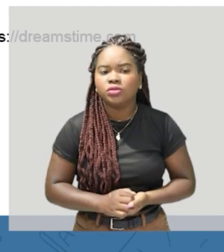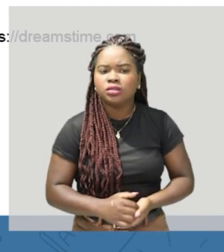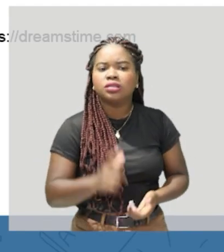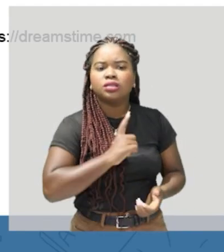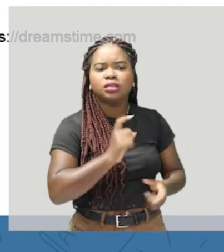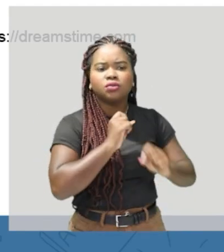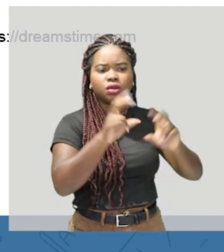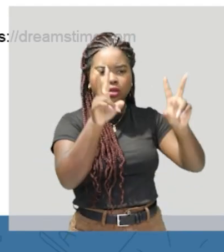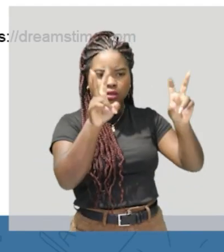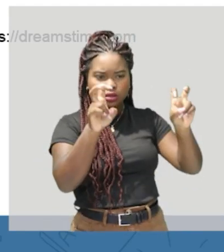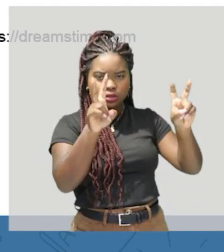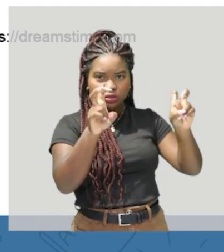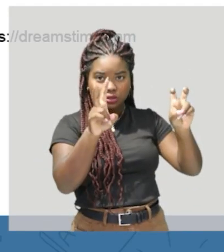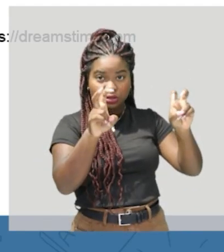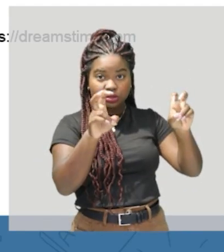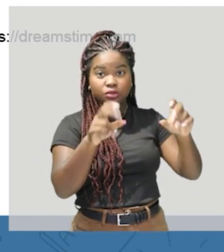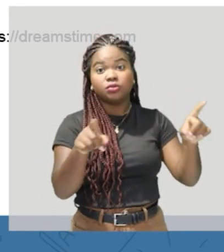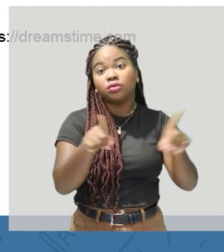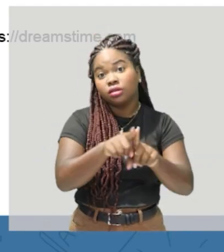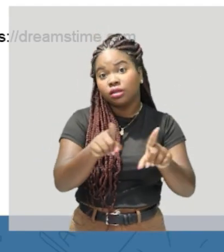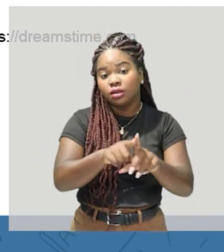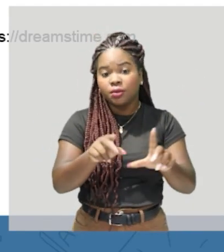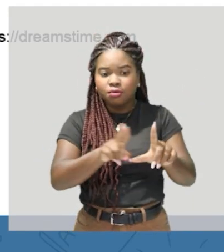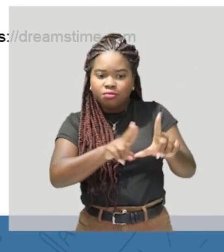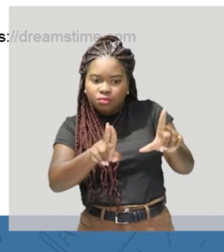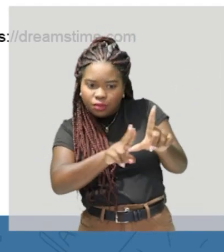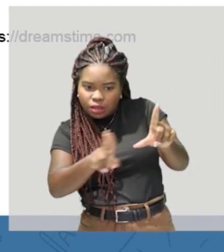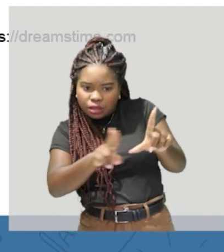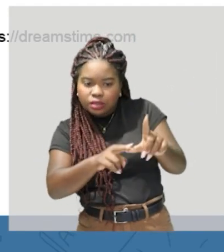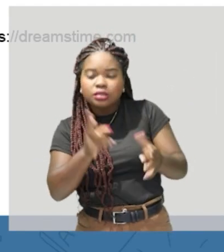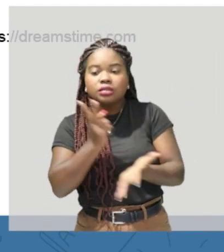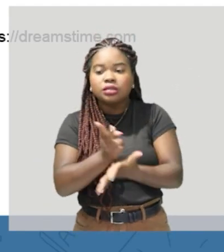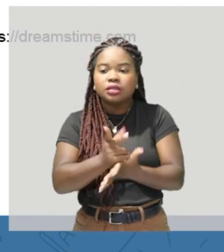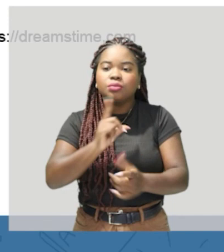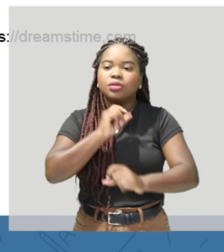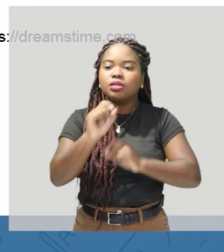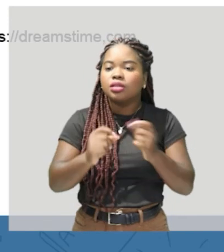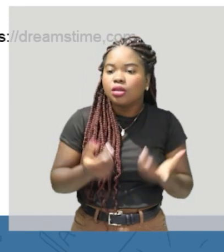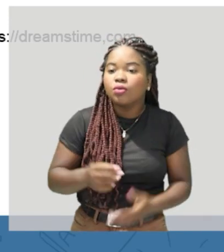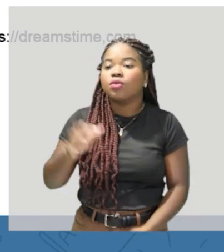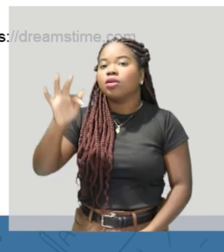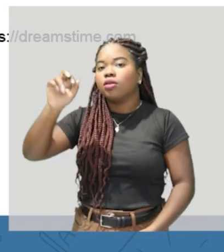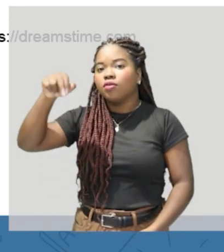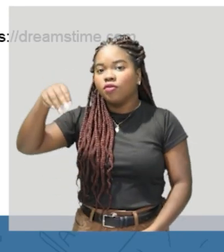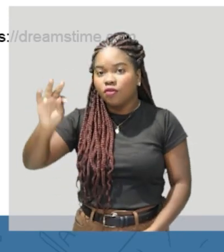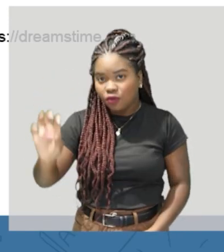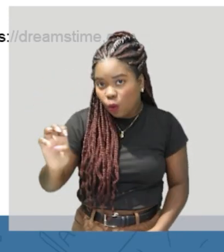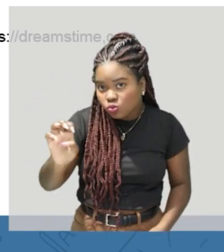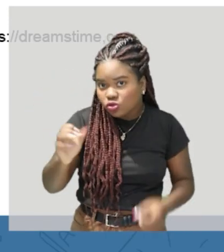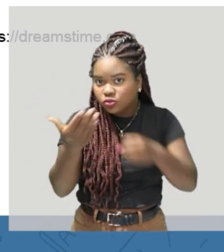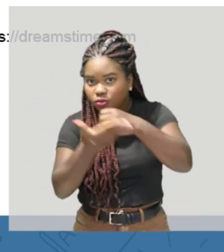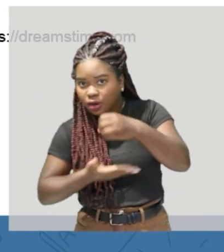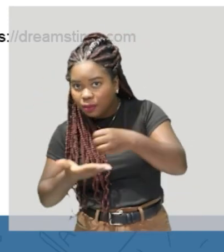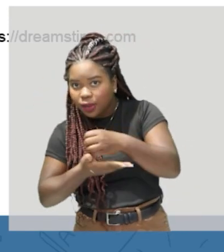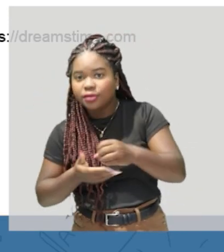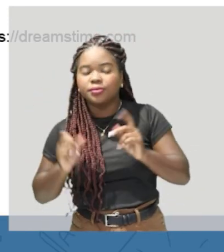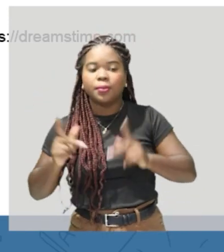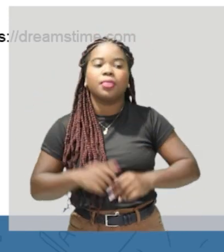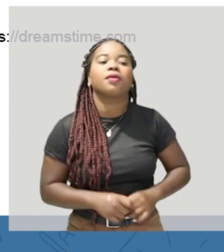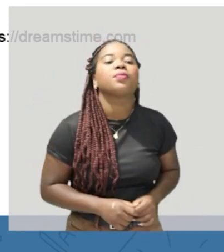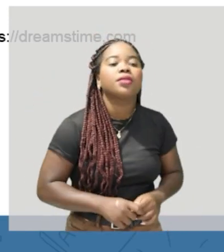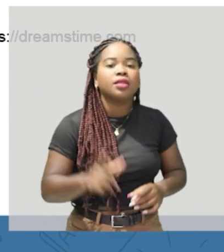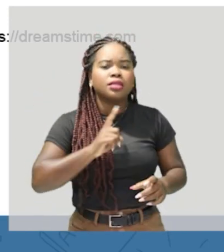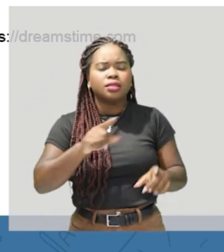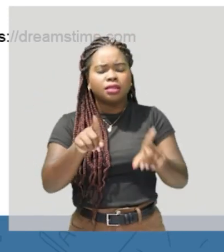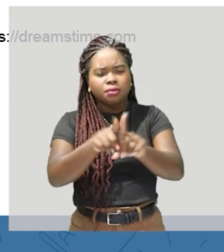você observar isso, tem sempre uma fonte de onde aquele texto foi retirado. Cabeçalho ou as manchetes, que